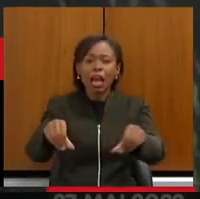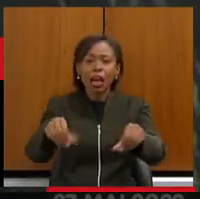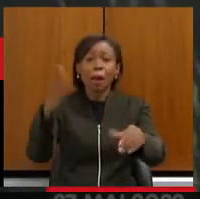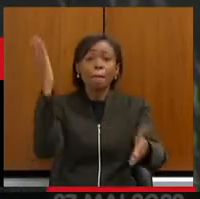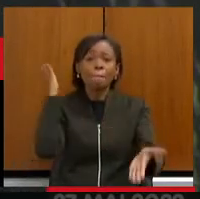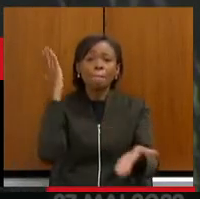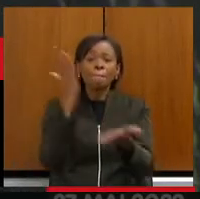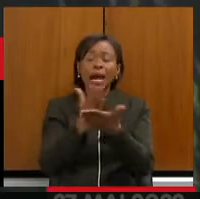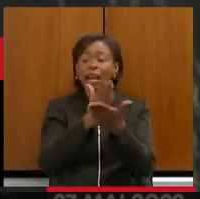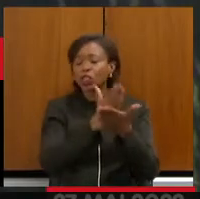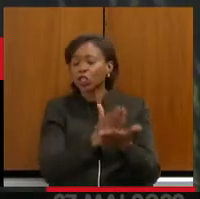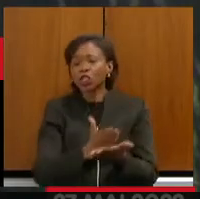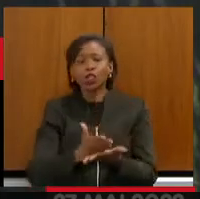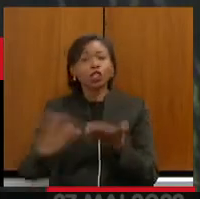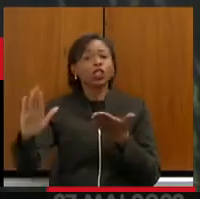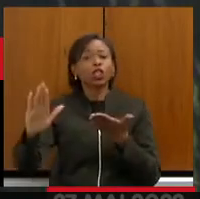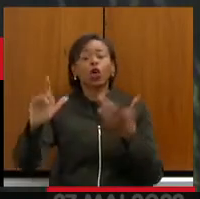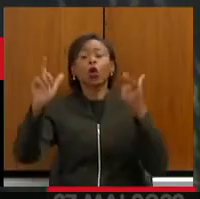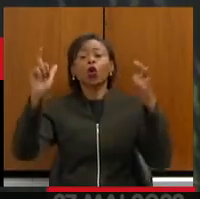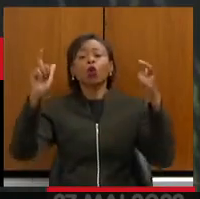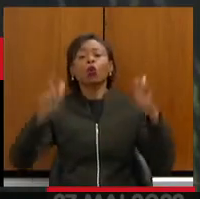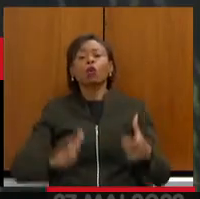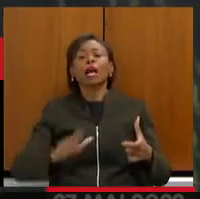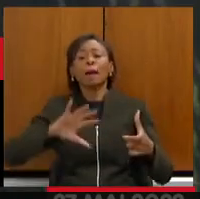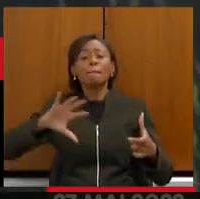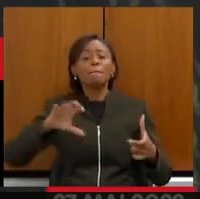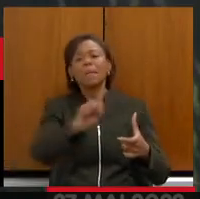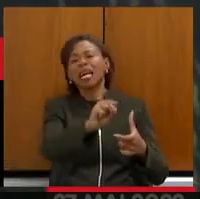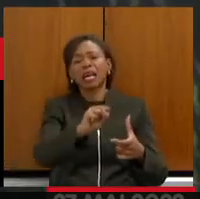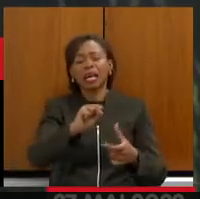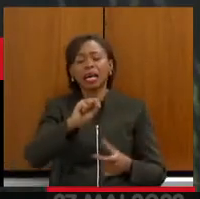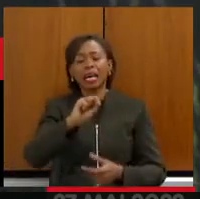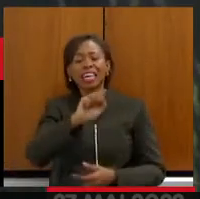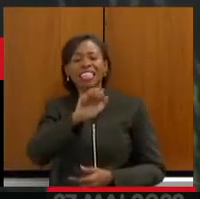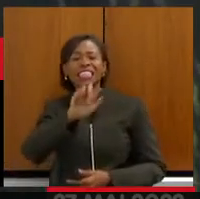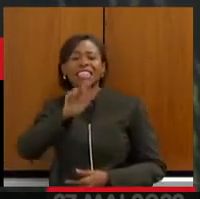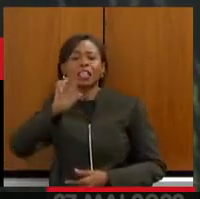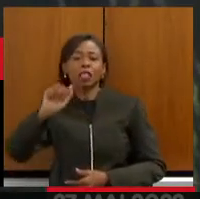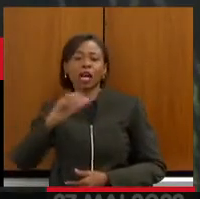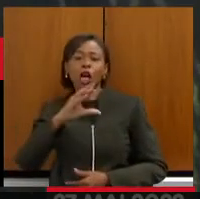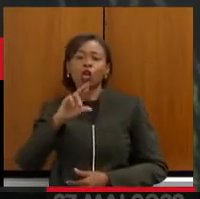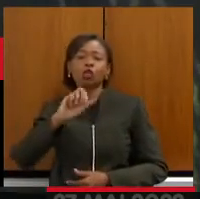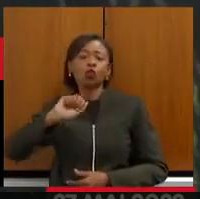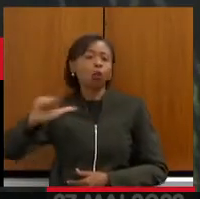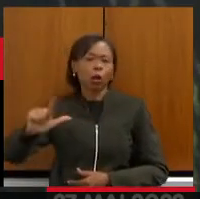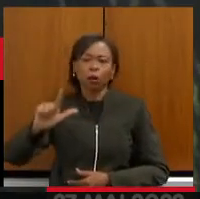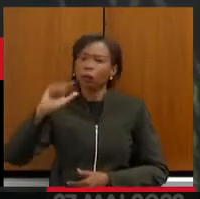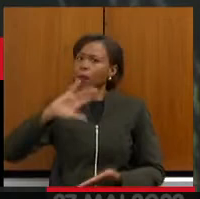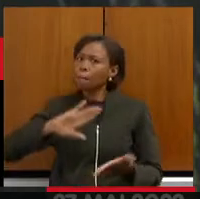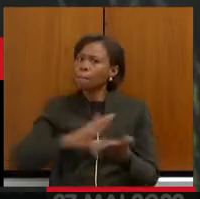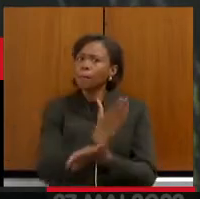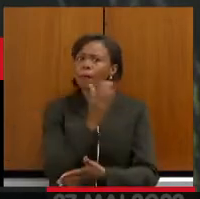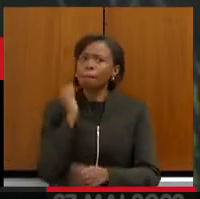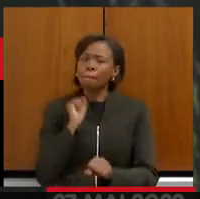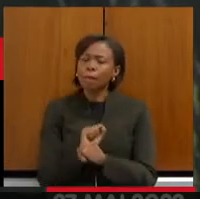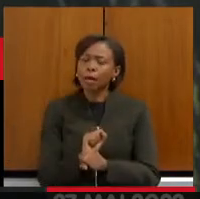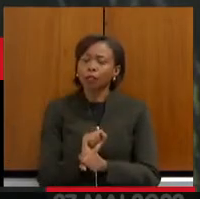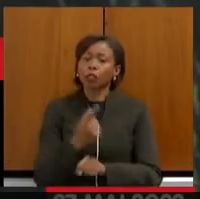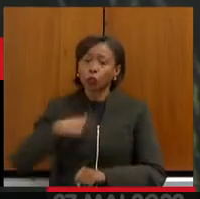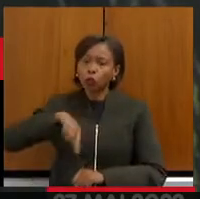pé da nossa terra não seguiremos em luta